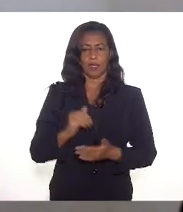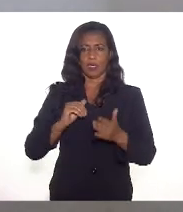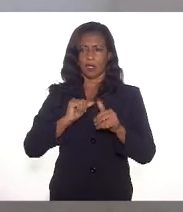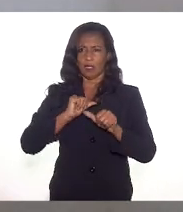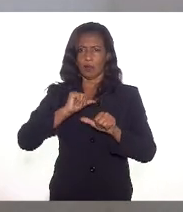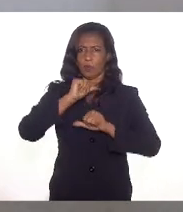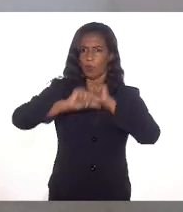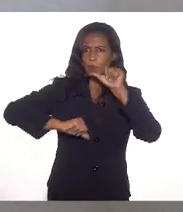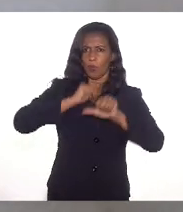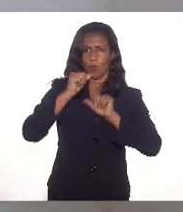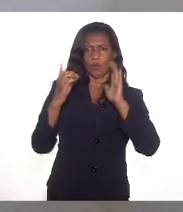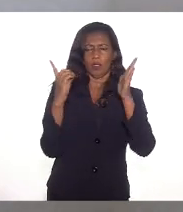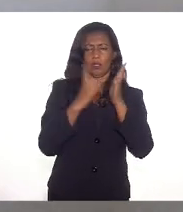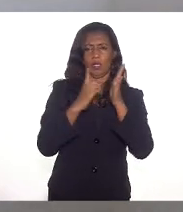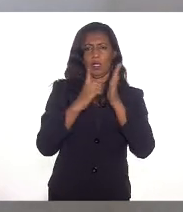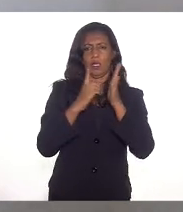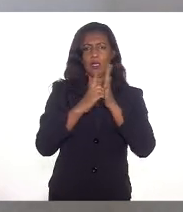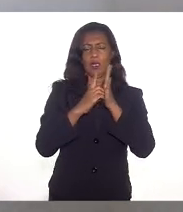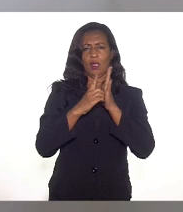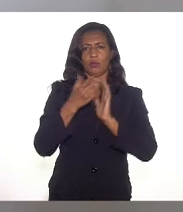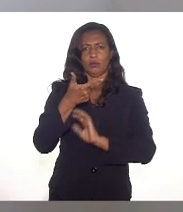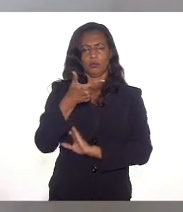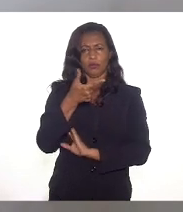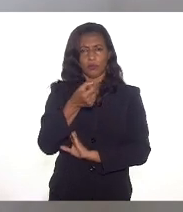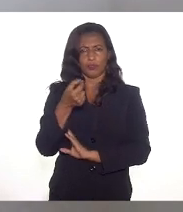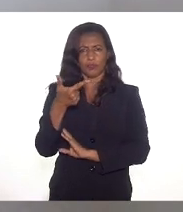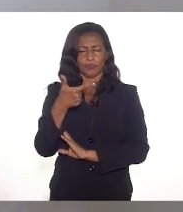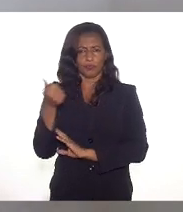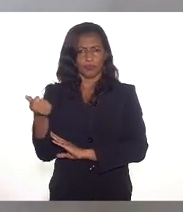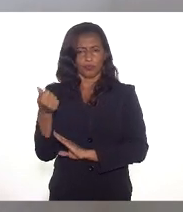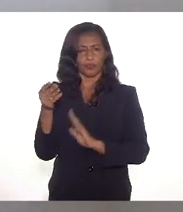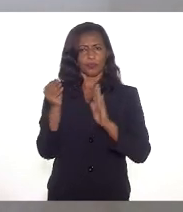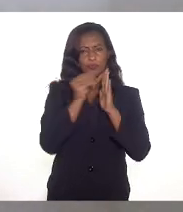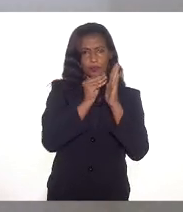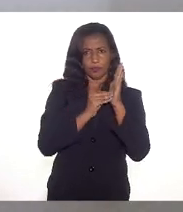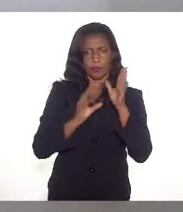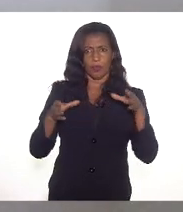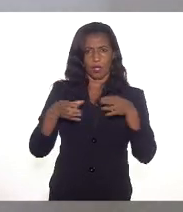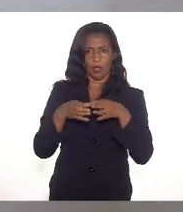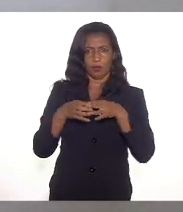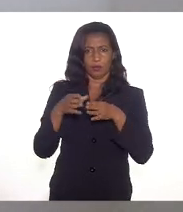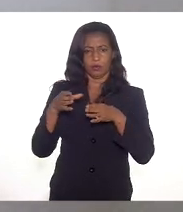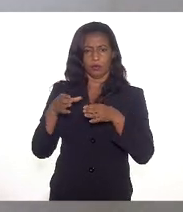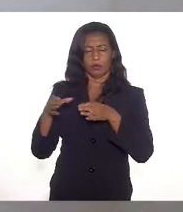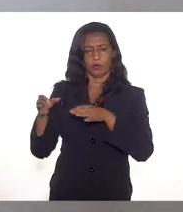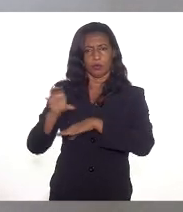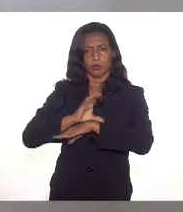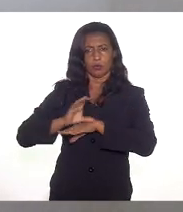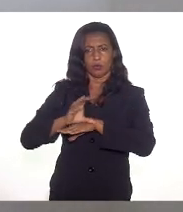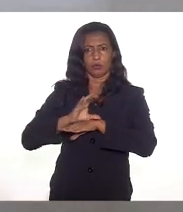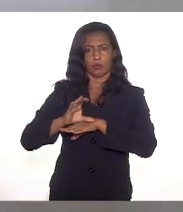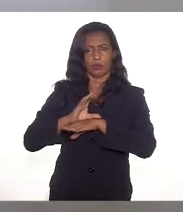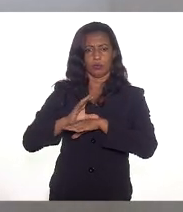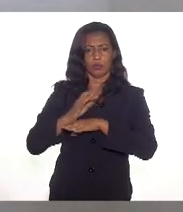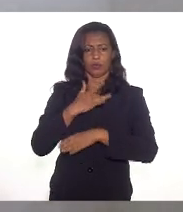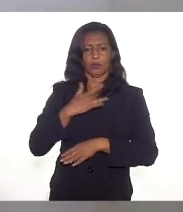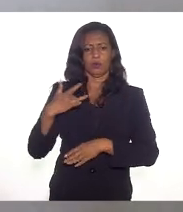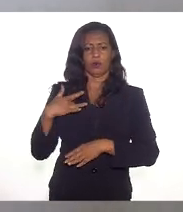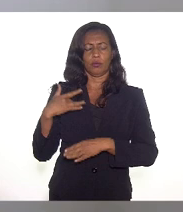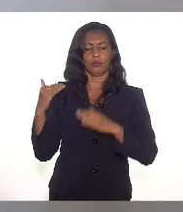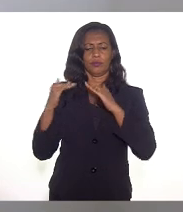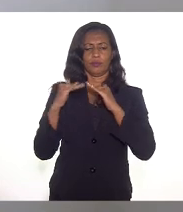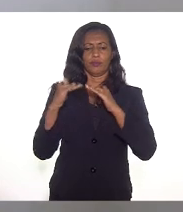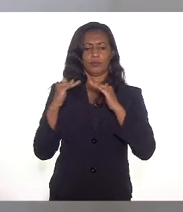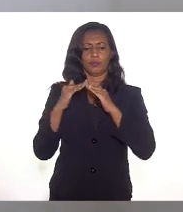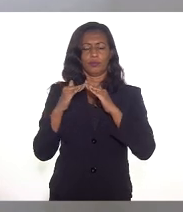decreto número 15 de 3 de março de 2021, pareceres da Comissão de Constituição e Justiça pela Constitucionalidade, Saúde favorável, de Assuntos Municipais e